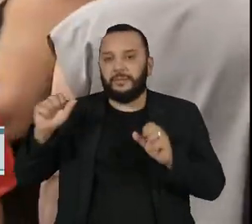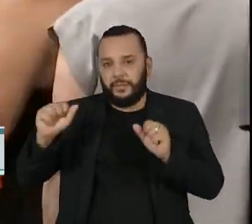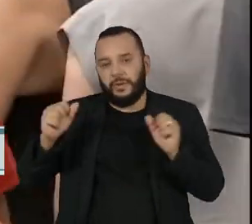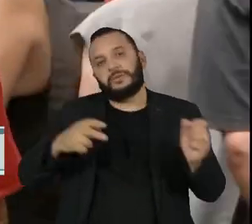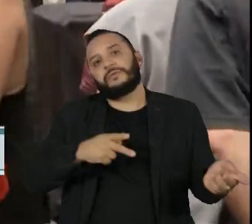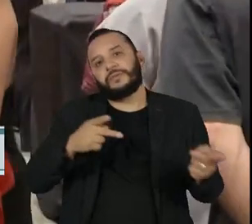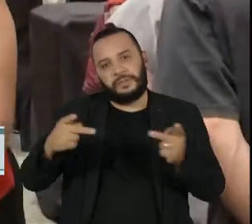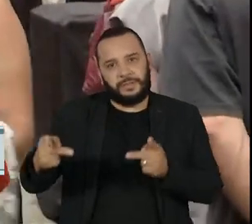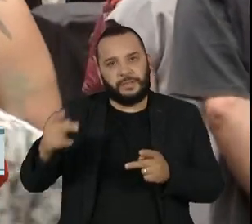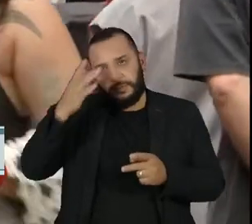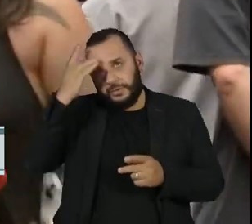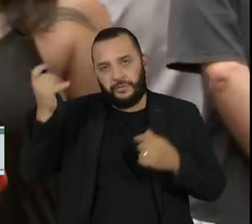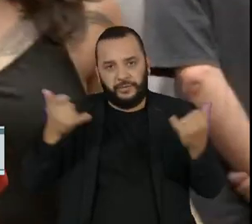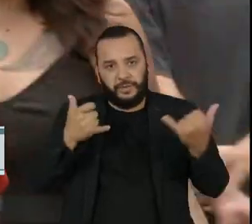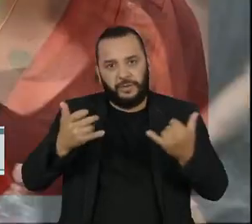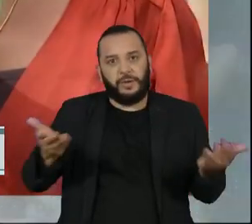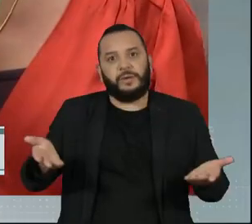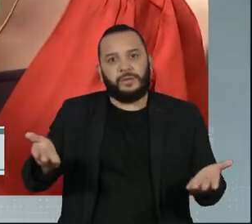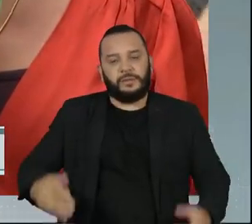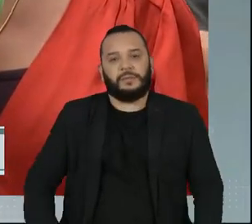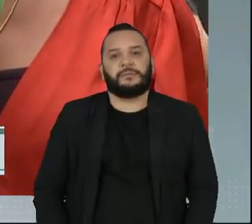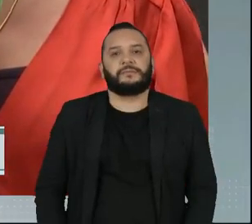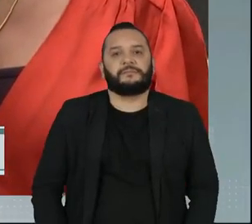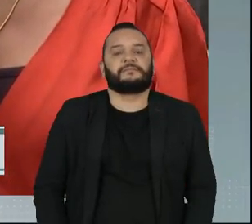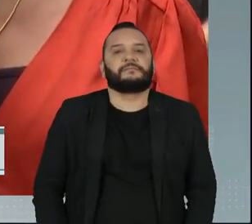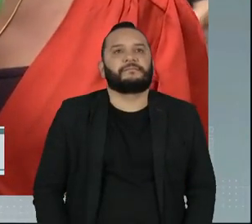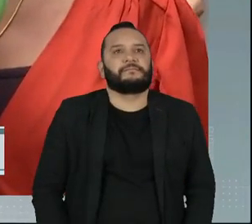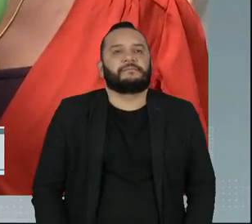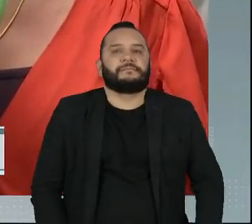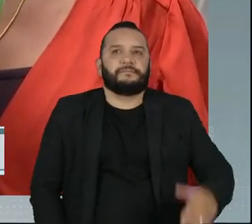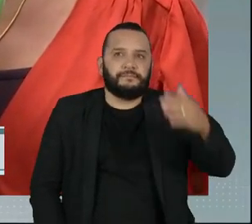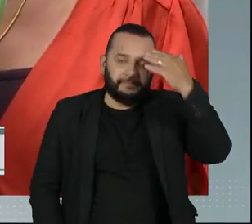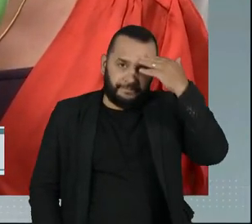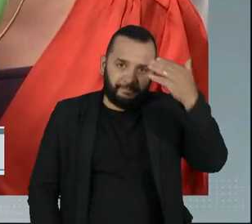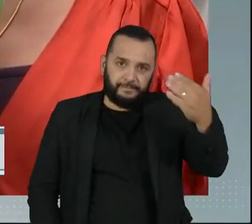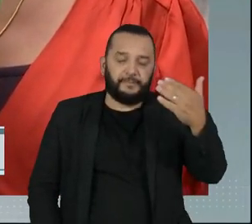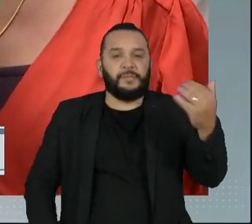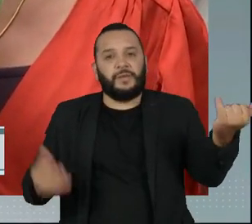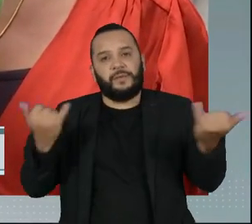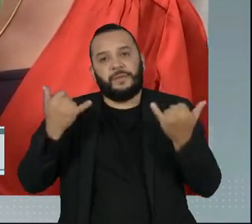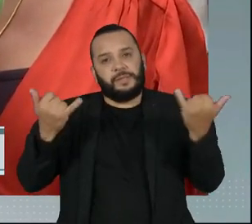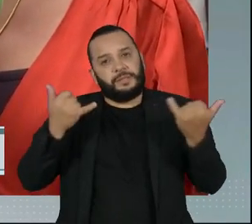ser acompanhada pelo público. Joyce. Ok, Adriana, obrigada pelas informações. Boa tarde.